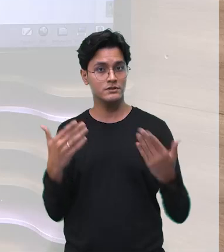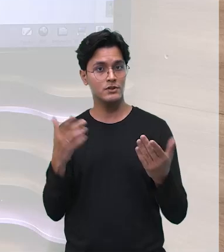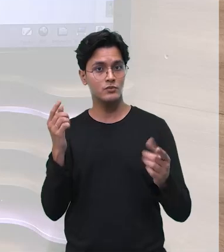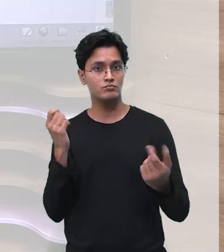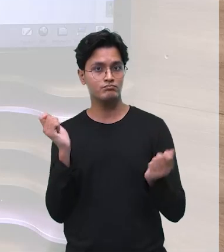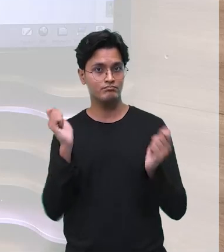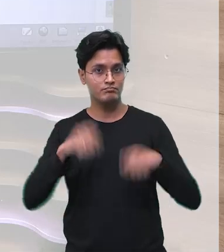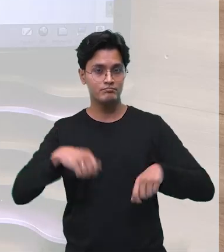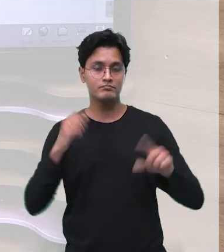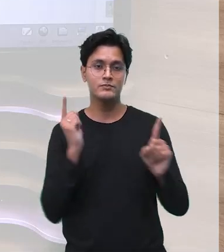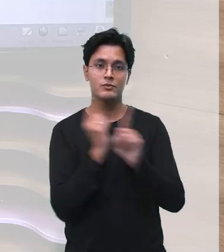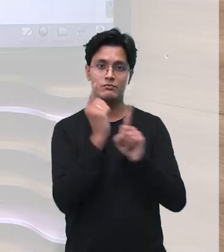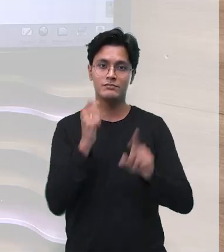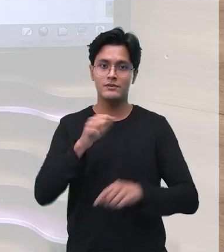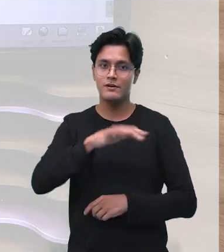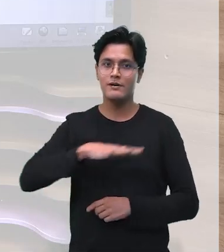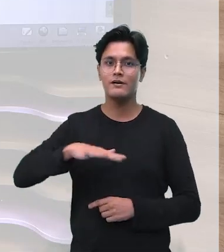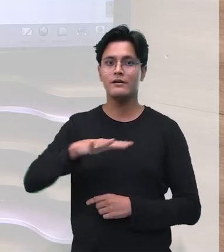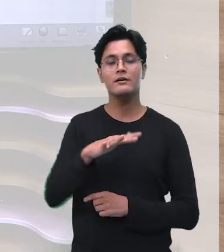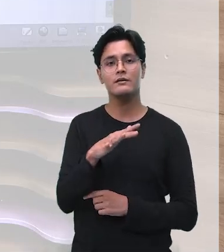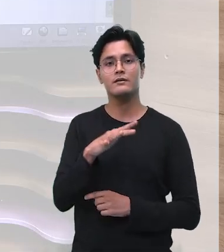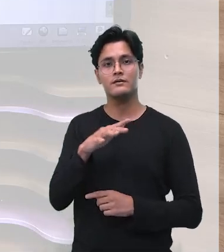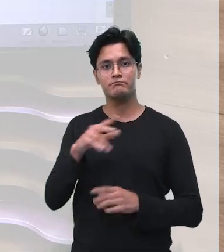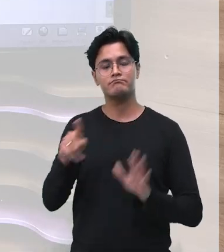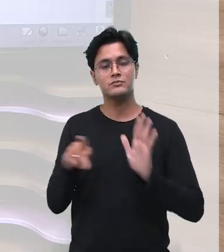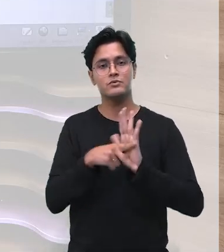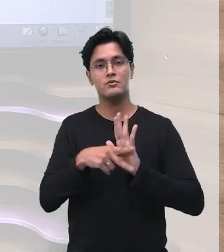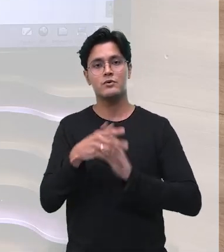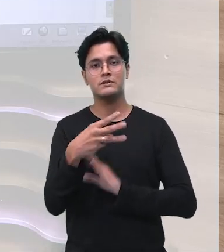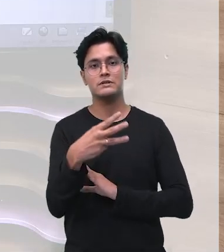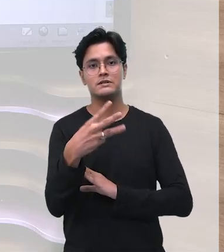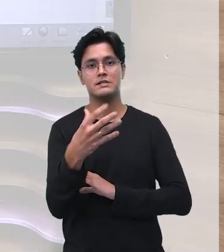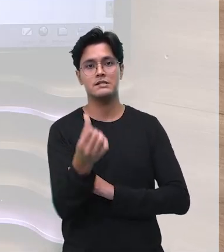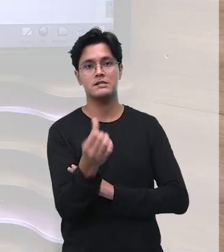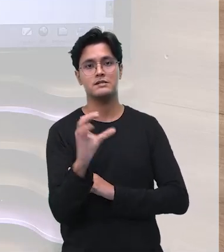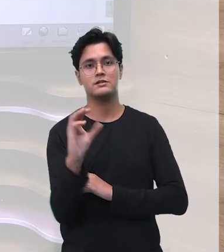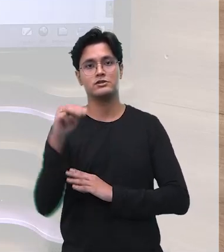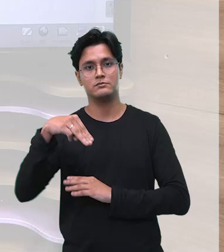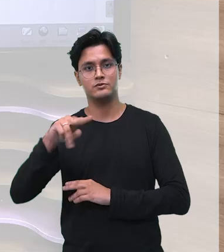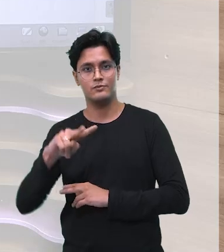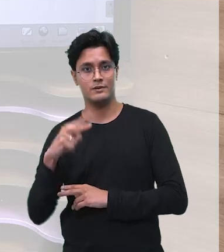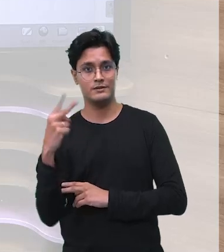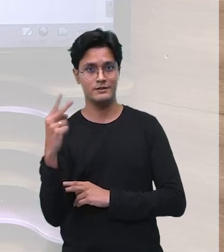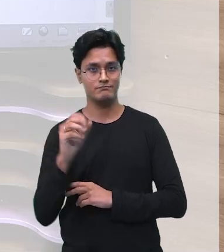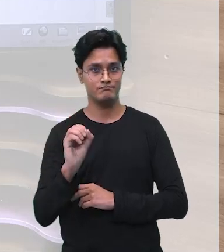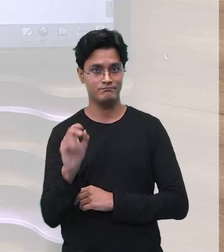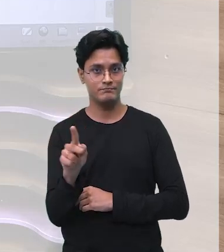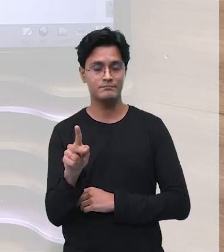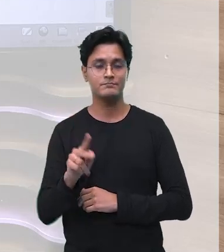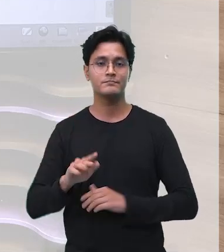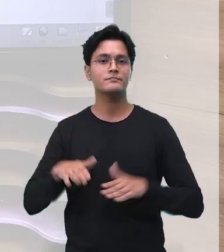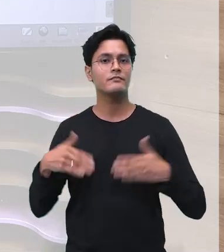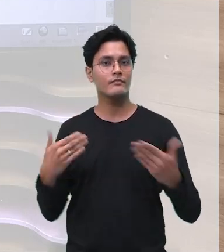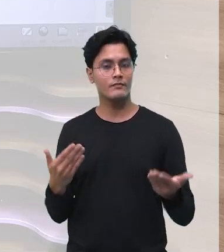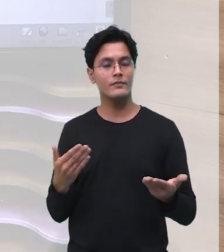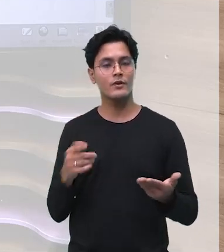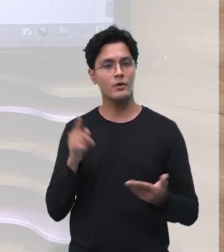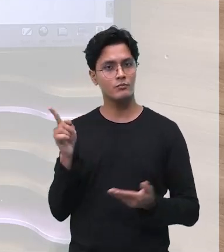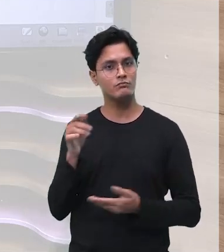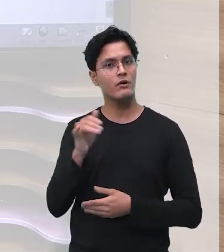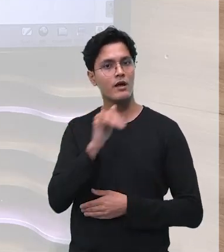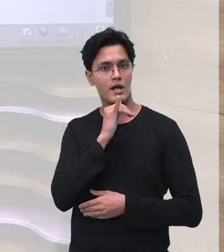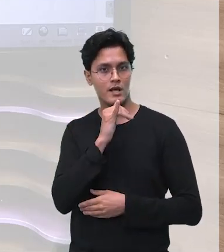chegar na área, que nós vimos que deu 36 centímetros quadrados, tá? Então, isso aqui é um exemplo de